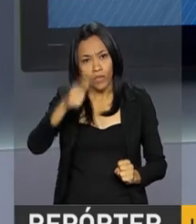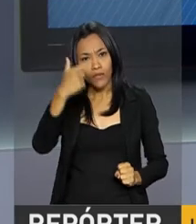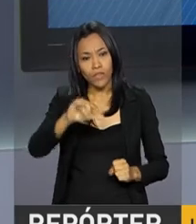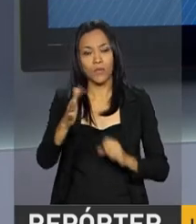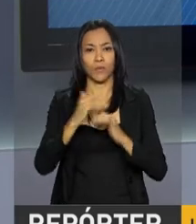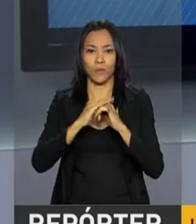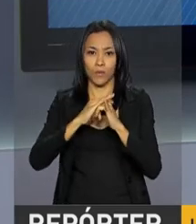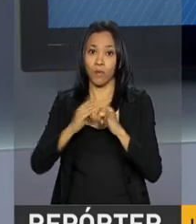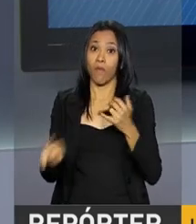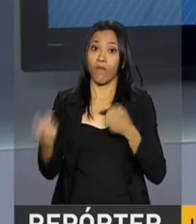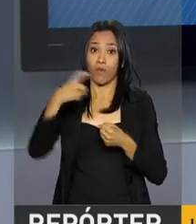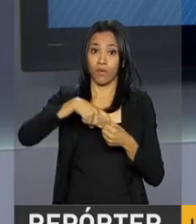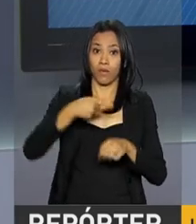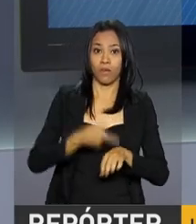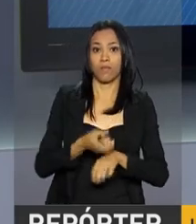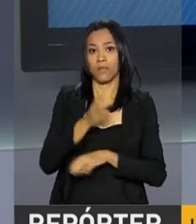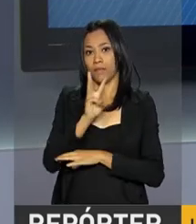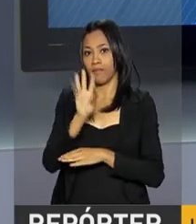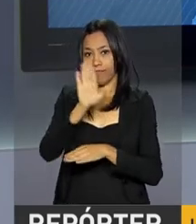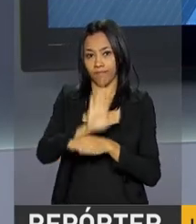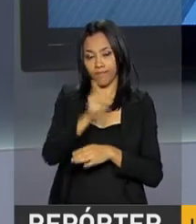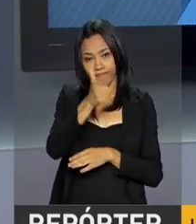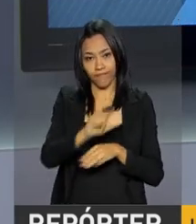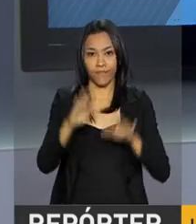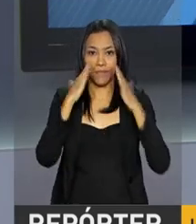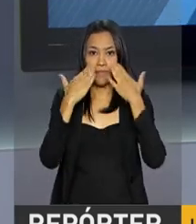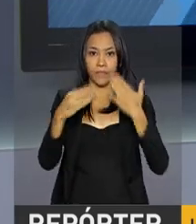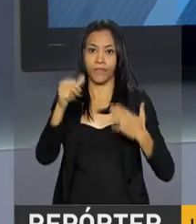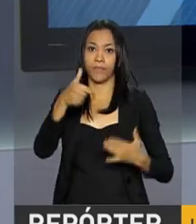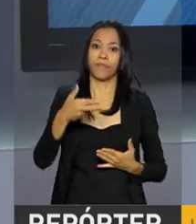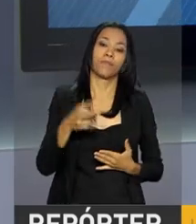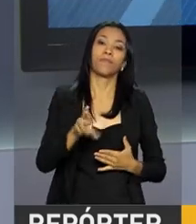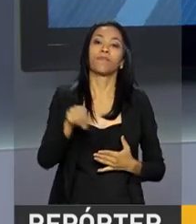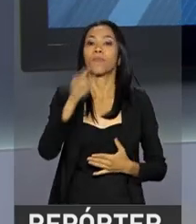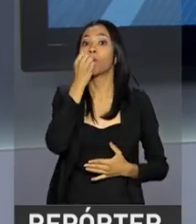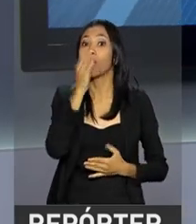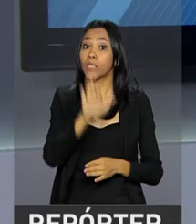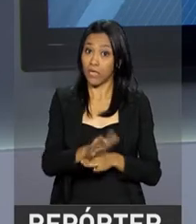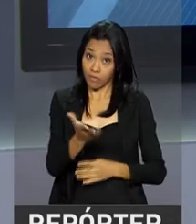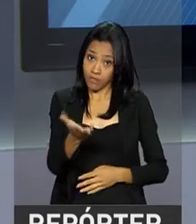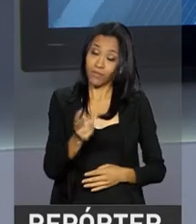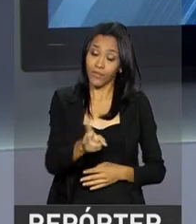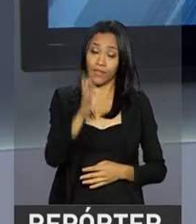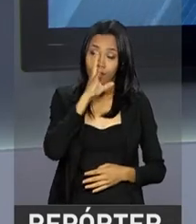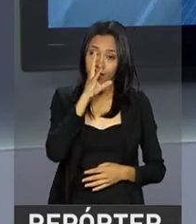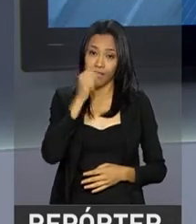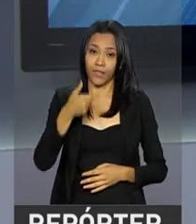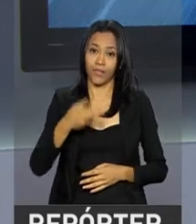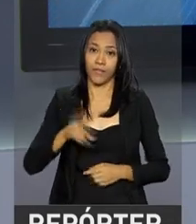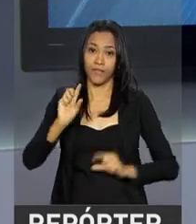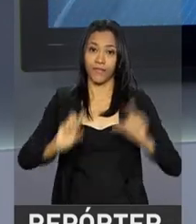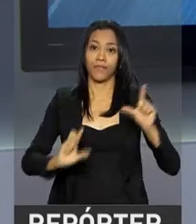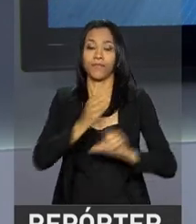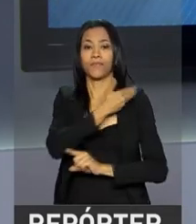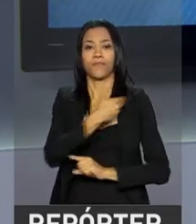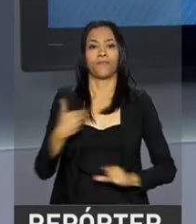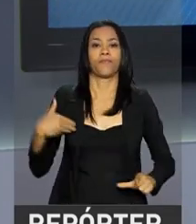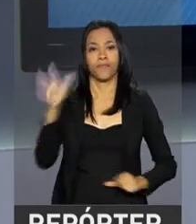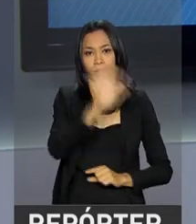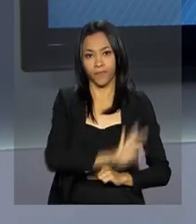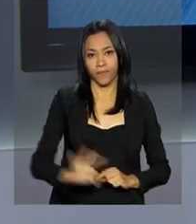youtube voltamos às três da tarde na próxima edição do repórter nbr uma boa tarde pra você e continue na nbr a tv do governo